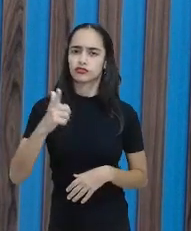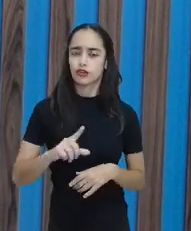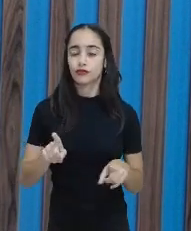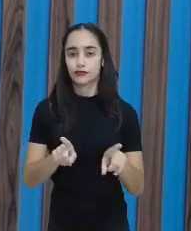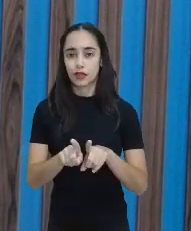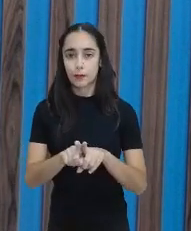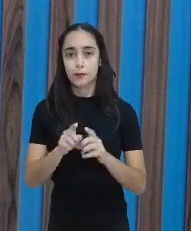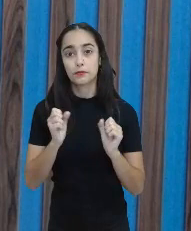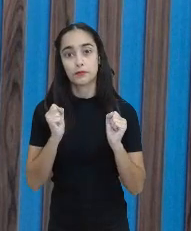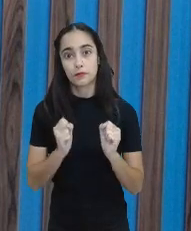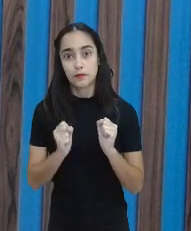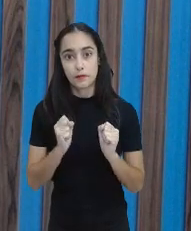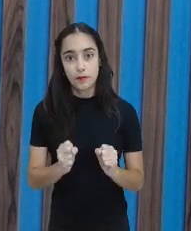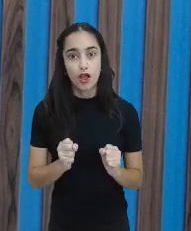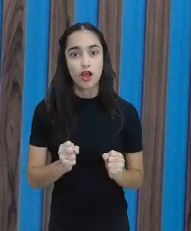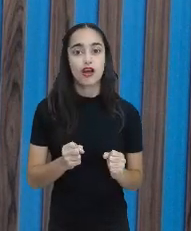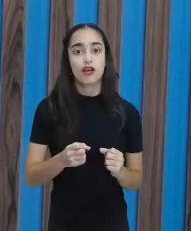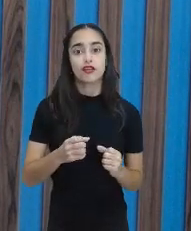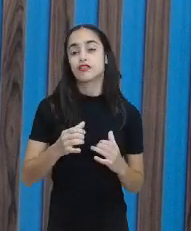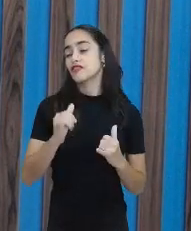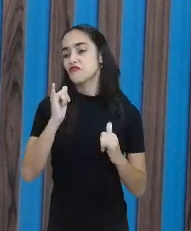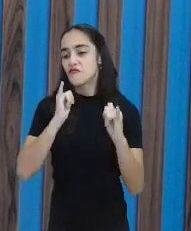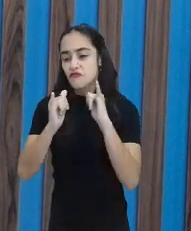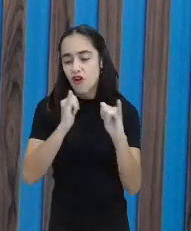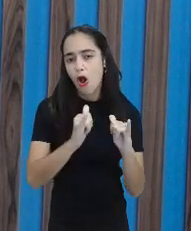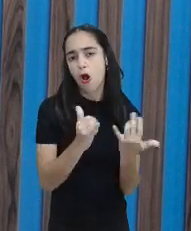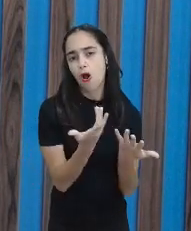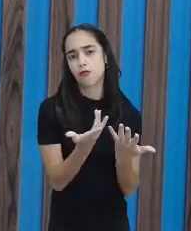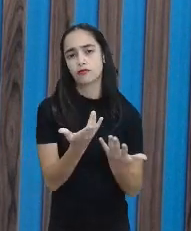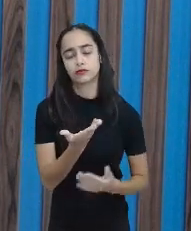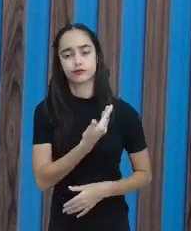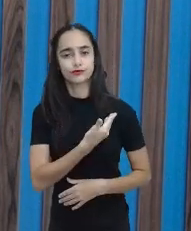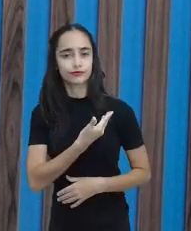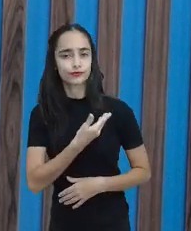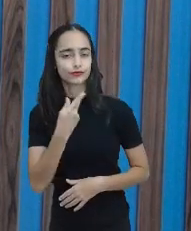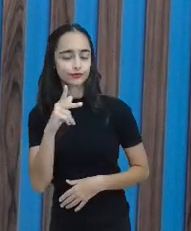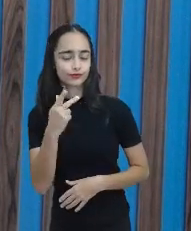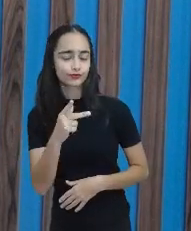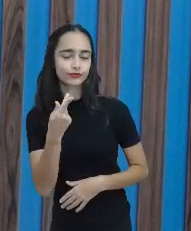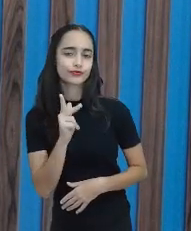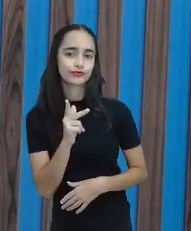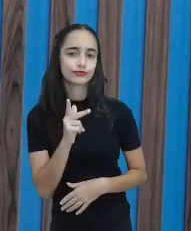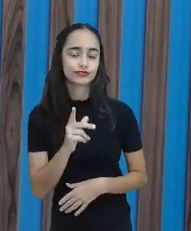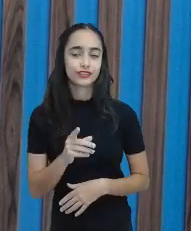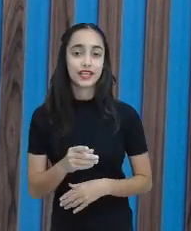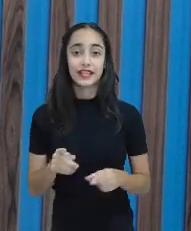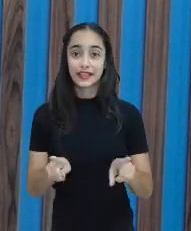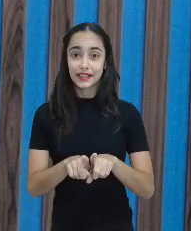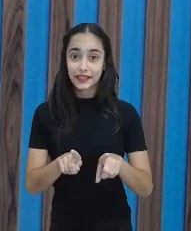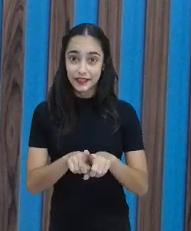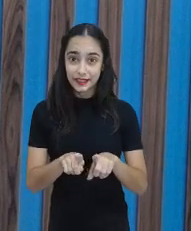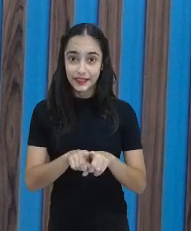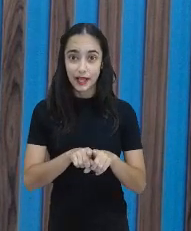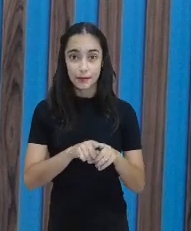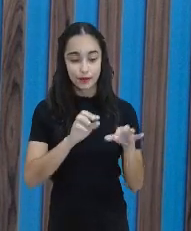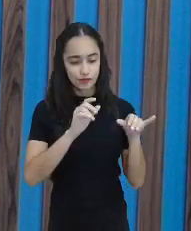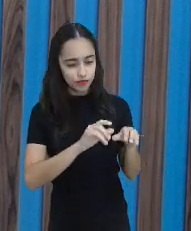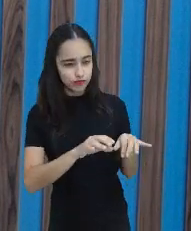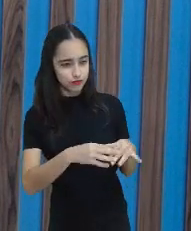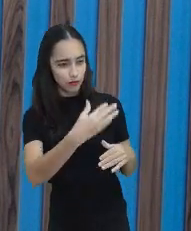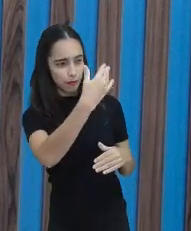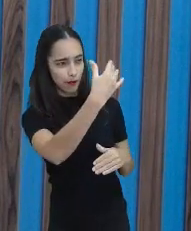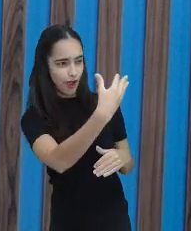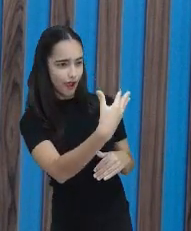né, com os teus colegas, deixa comentário lá, que isso é muito importante e a gente fica muito contente e feliz